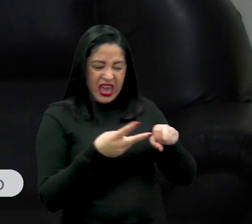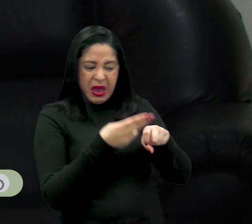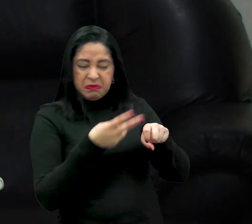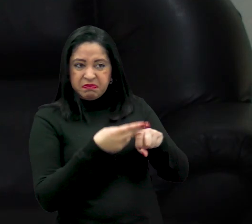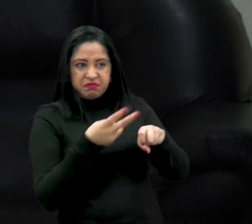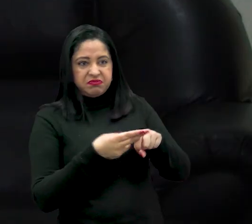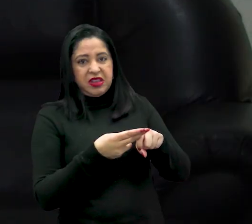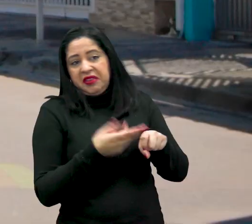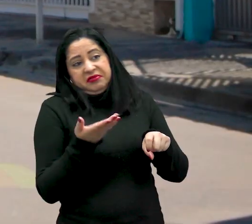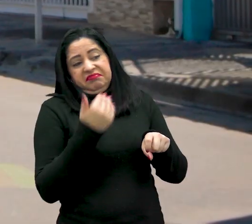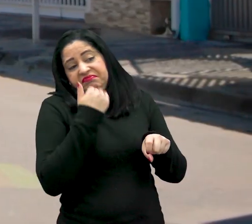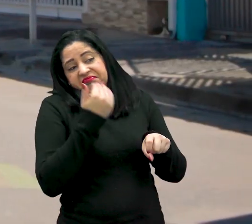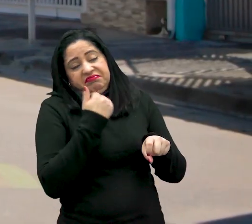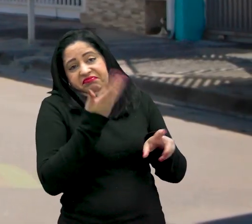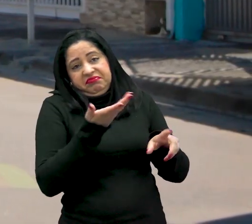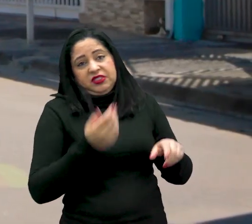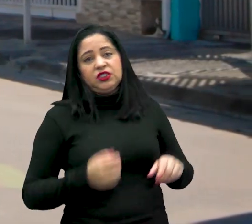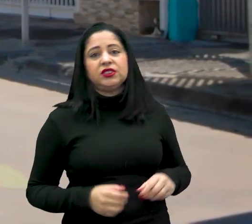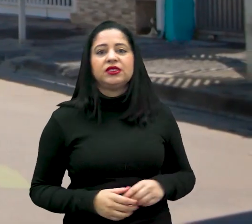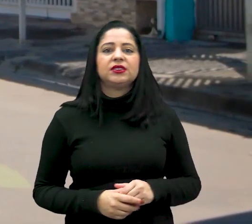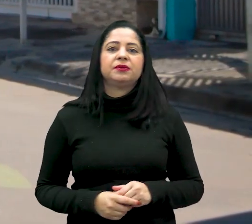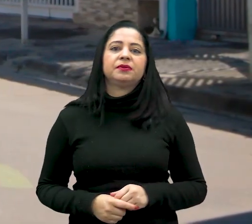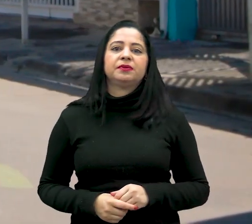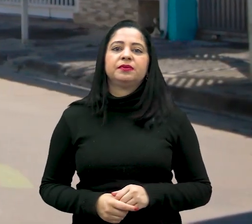ser que não seria mais o mesmo.